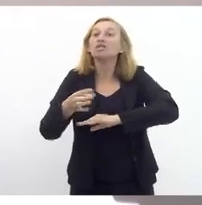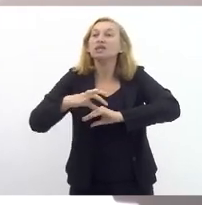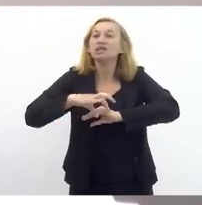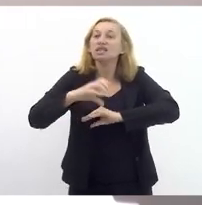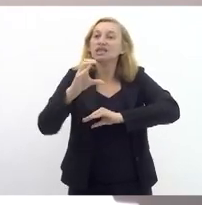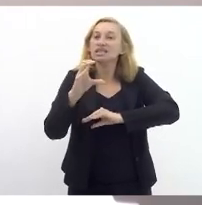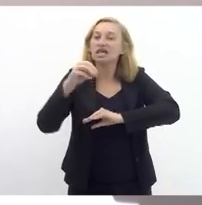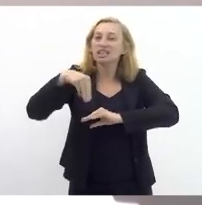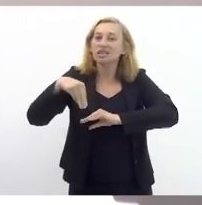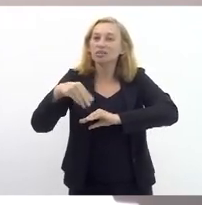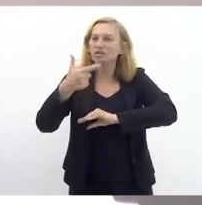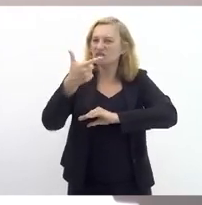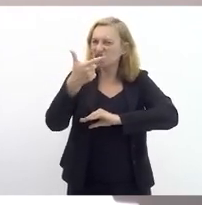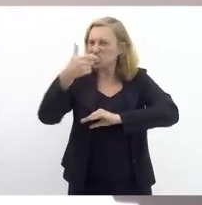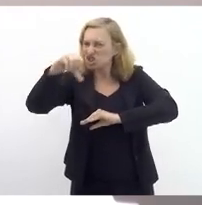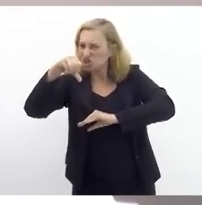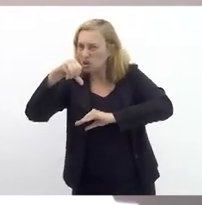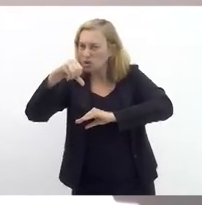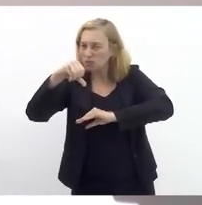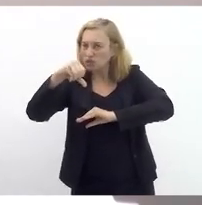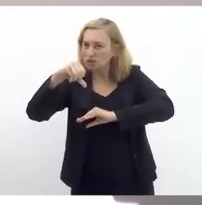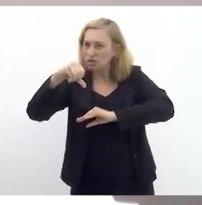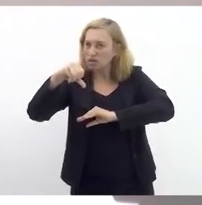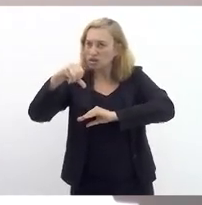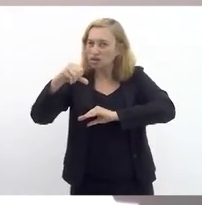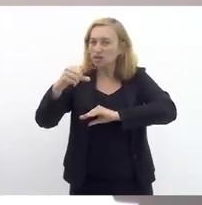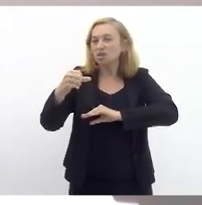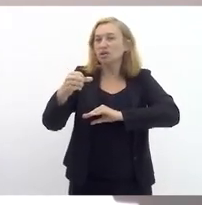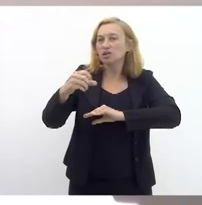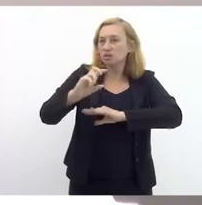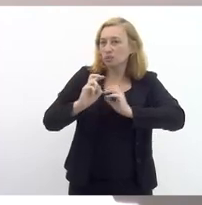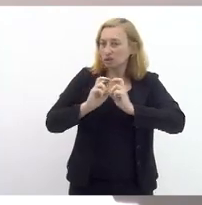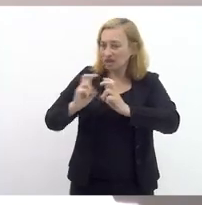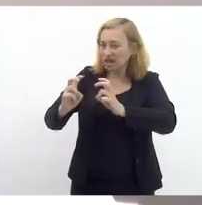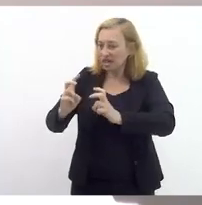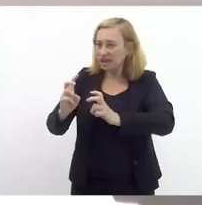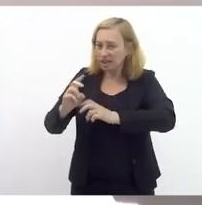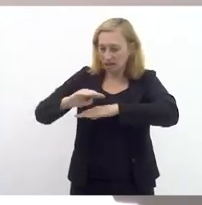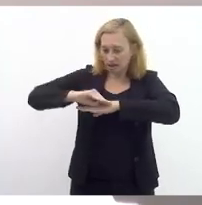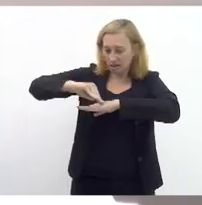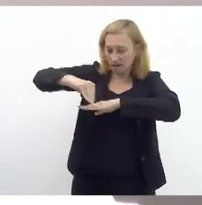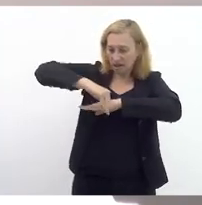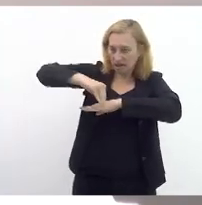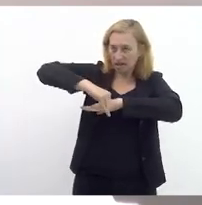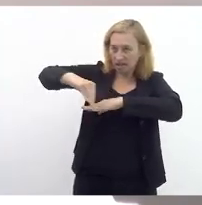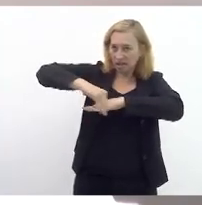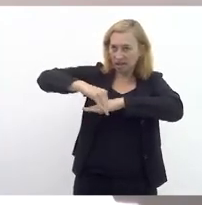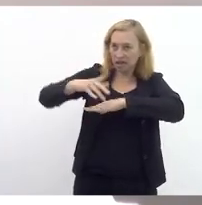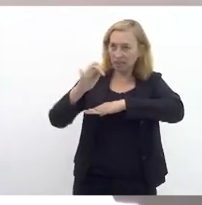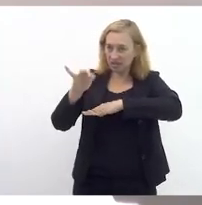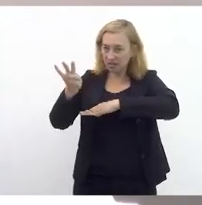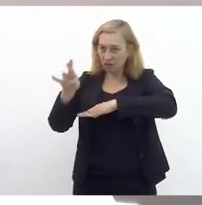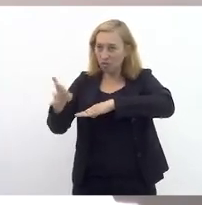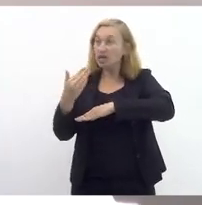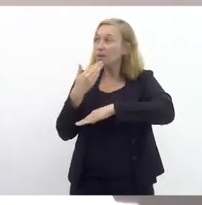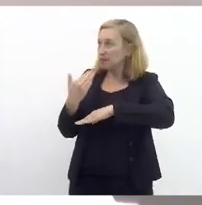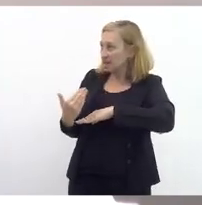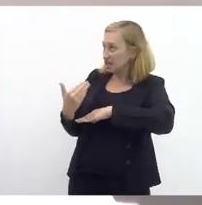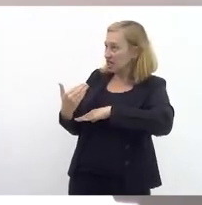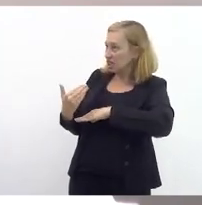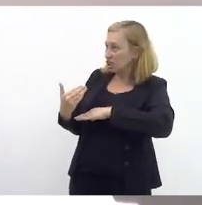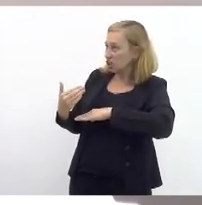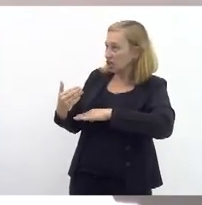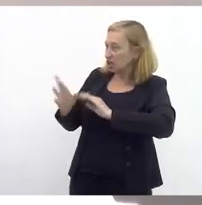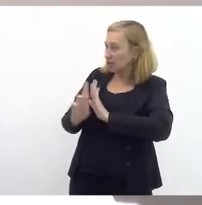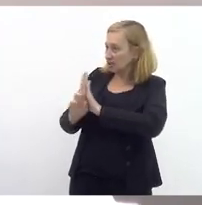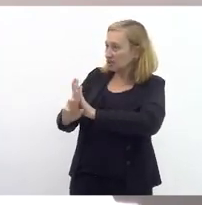29 centímetros do trem à plataforma. Então, gostaria que você, Vossa Excelência, aí, o nobre